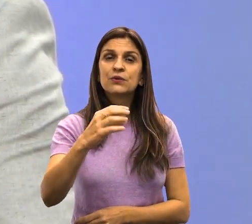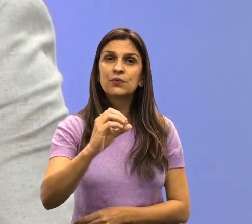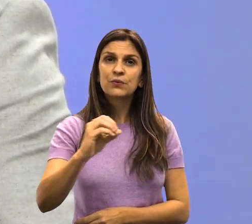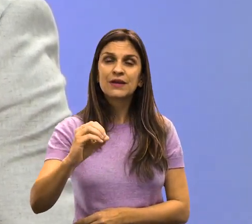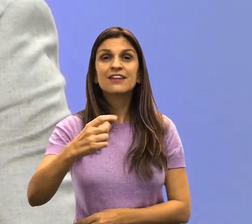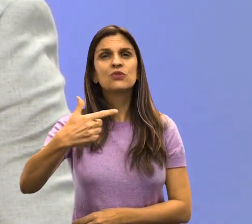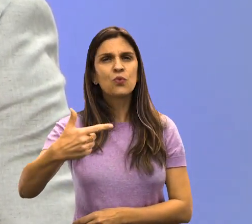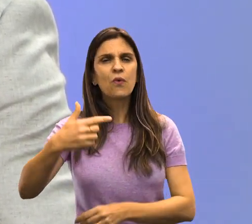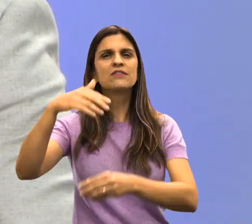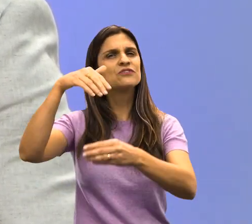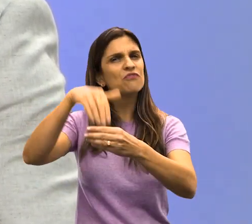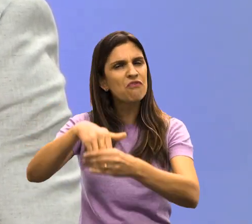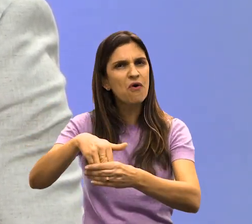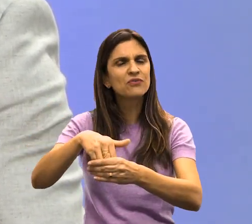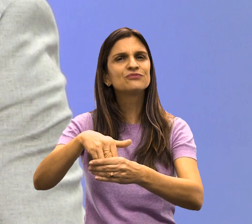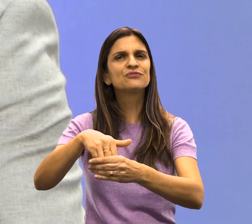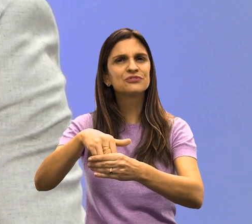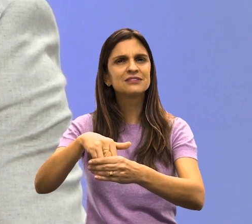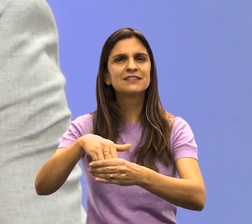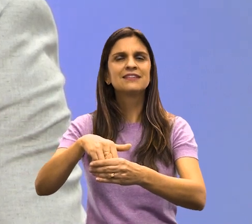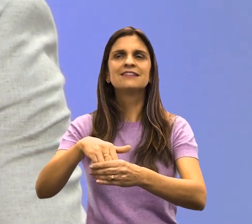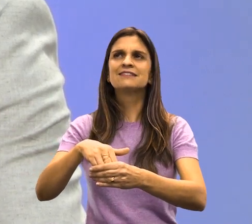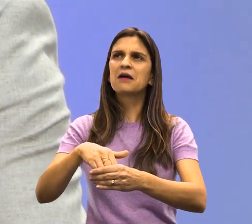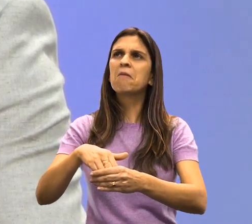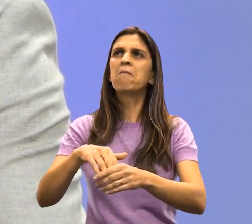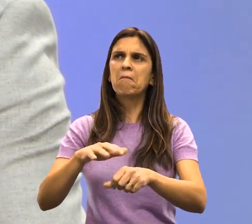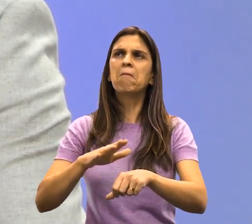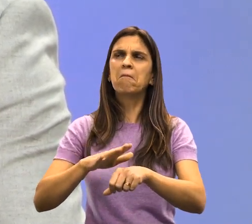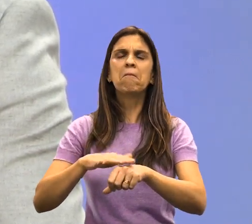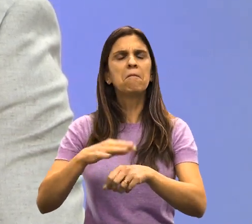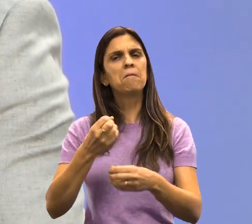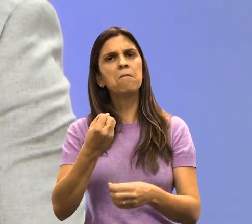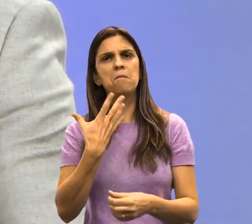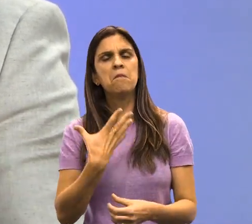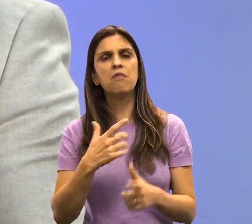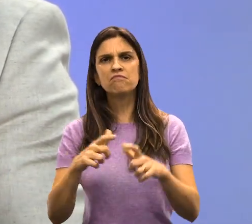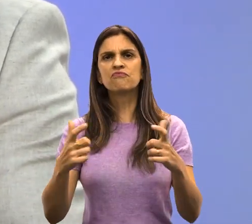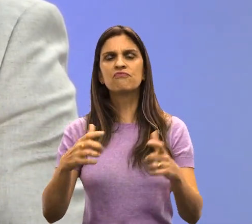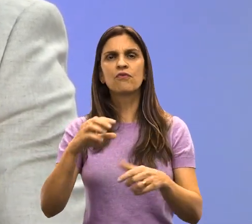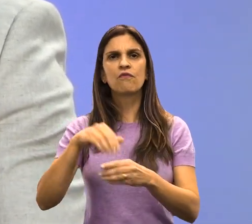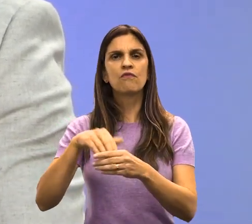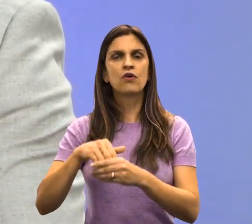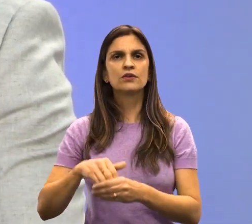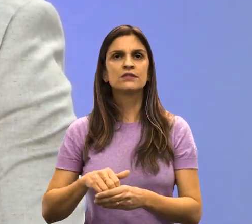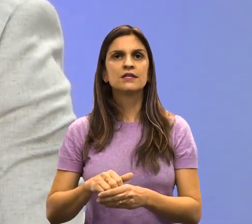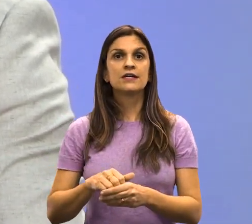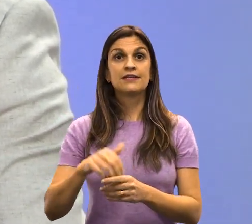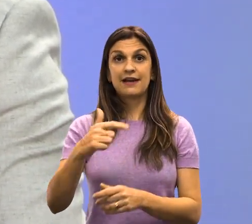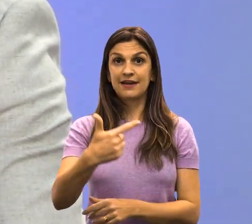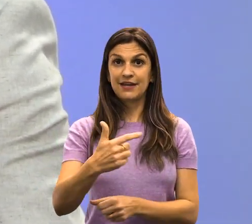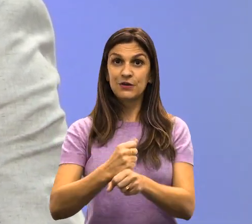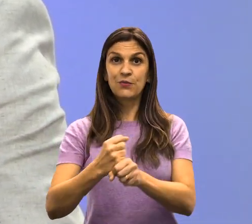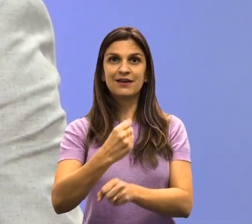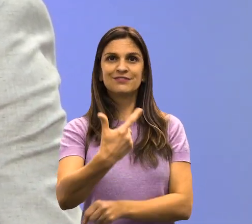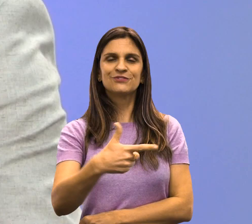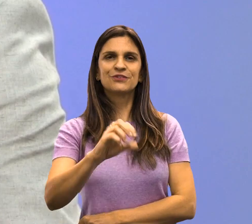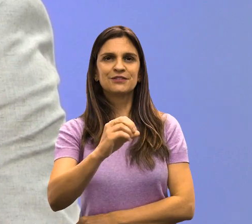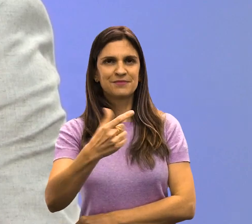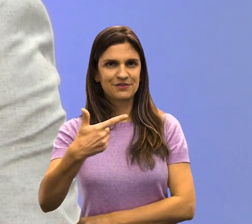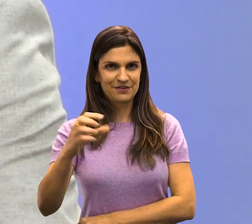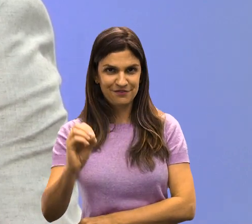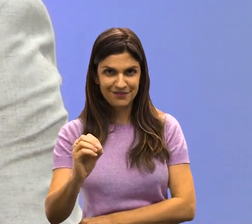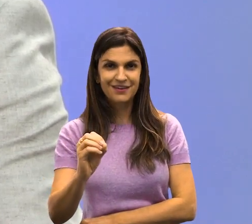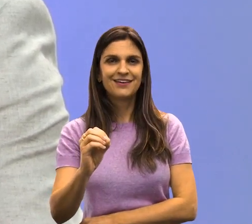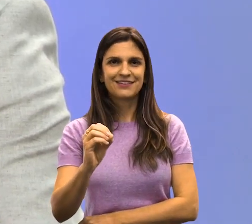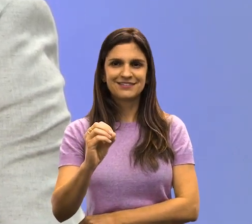3.002 votos, ou seja, mais votos que 11 eleitos na época. E 2020 a categoria falou, olha, agora tem que colocar o professor